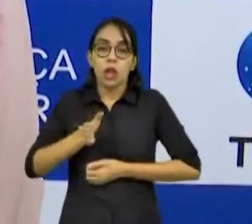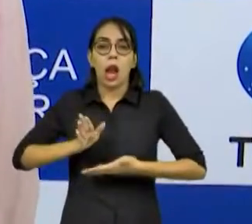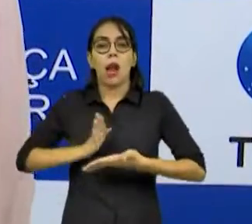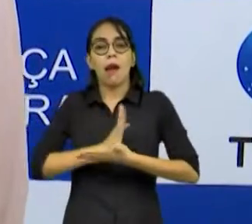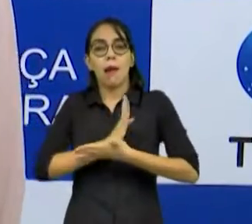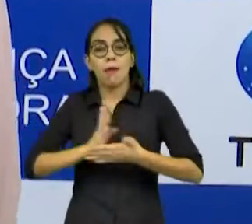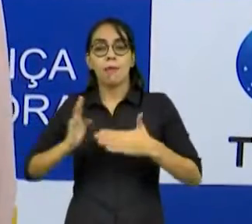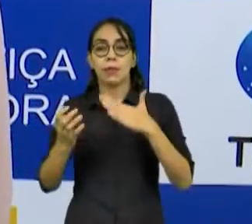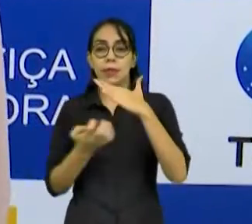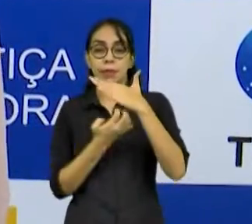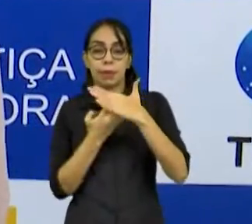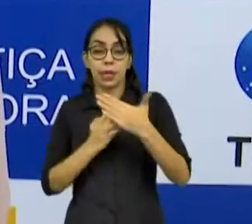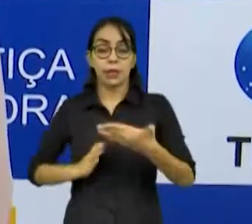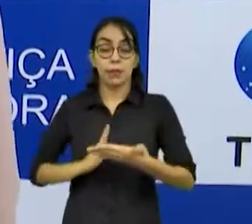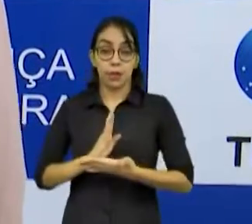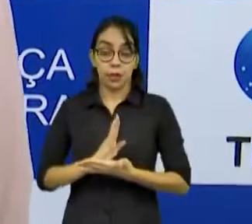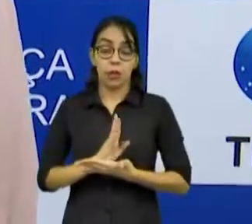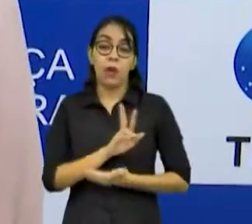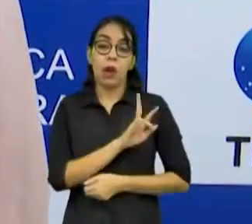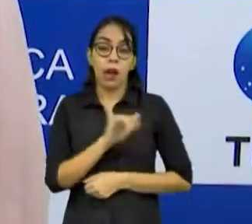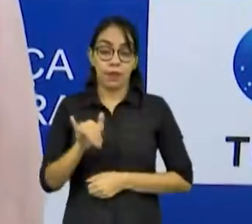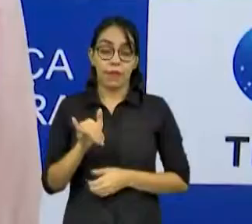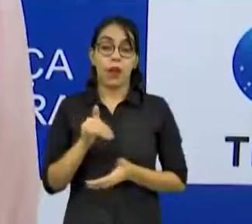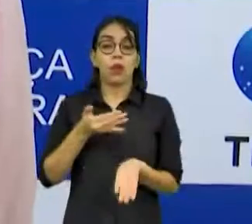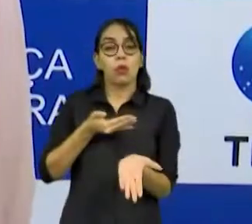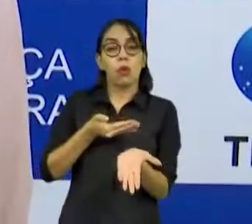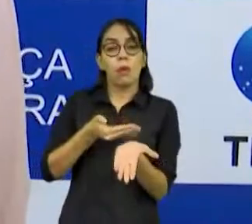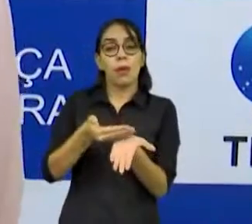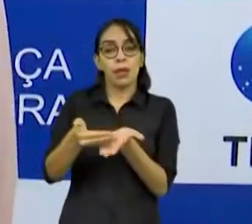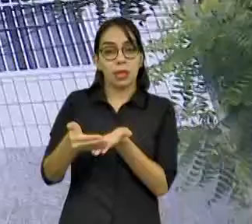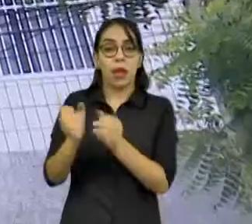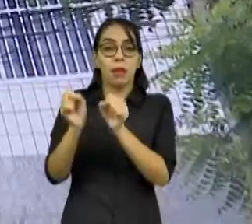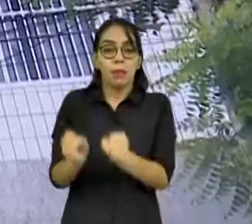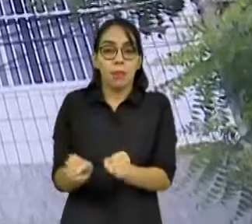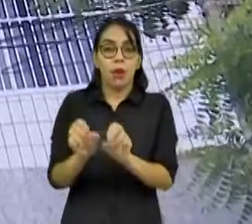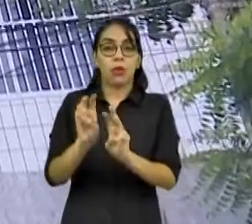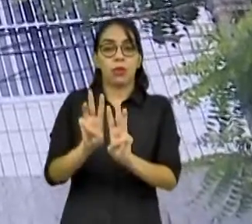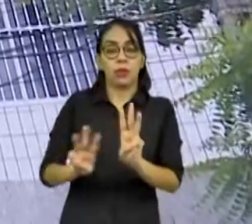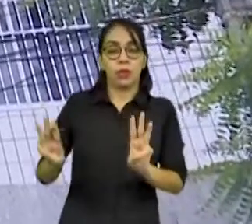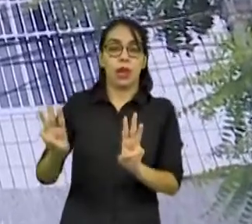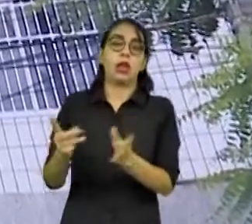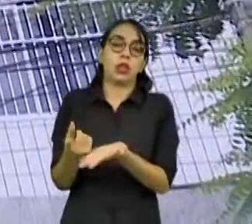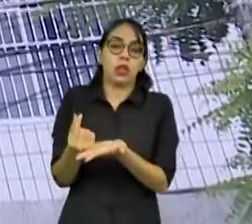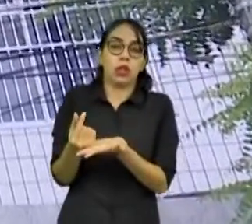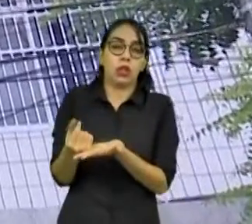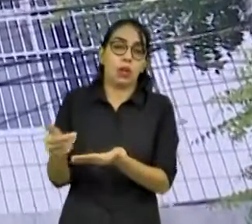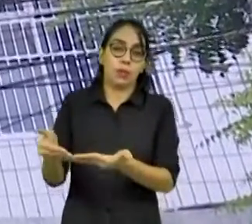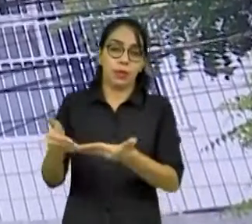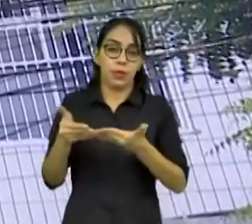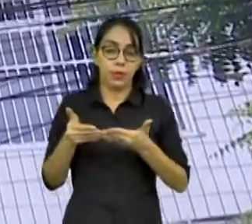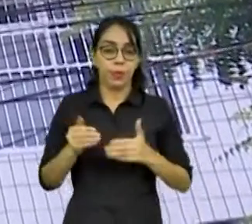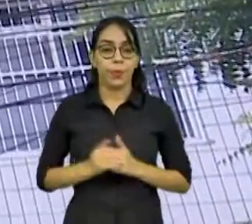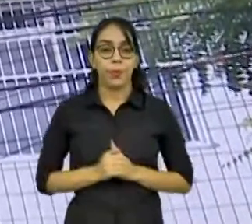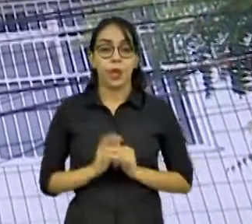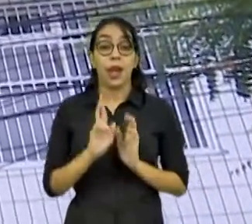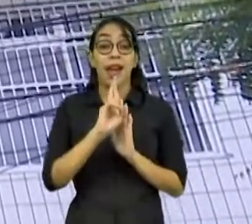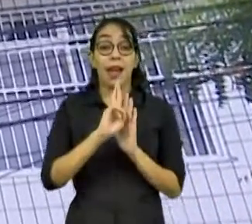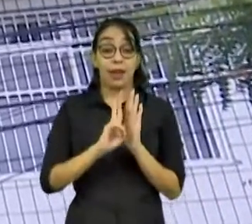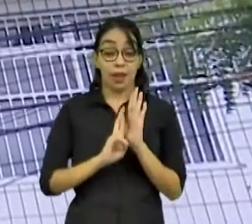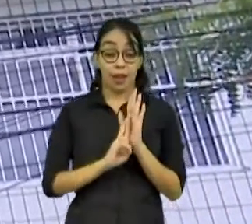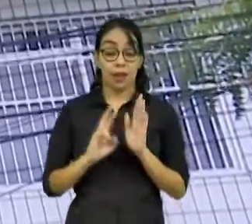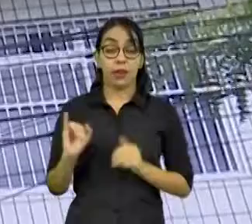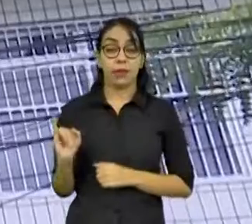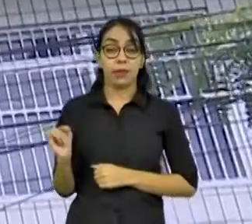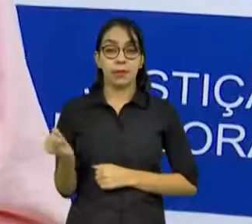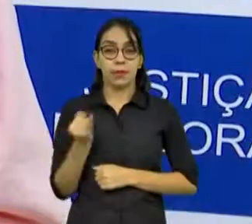elas podem começar a fazer a arrecadação via financiamento coletivo. Existem algumas regras importantes para fazer